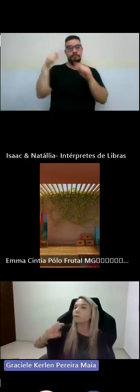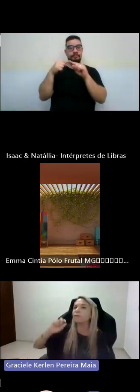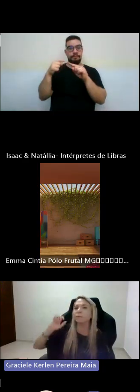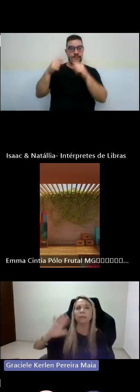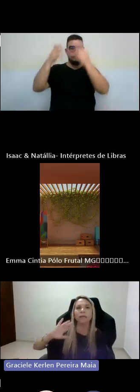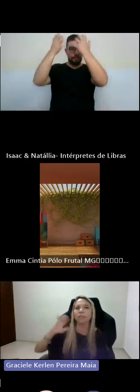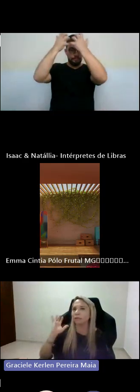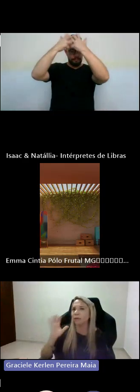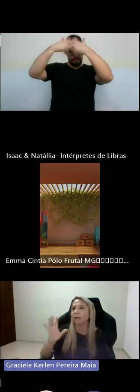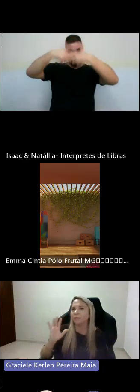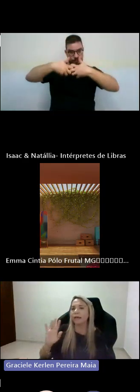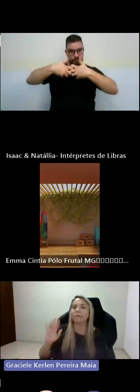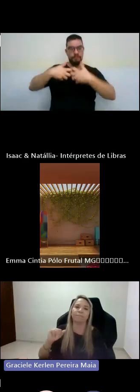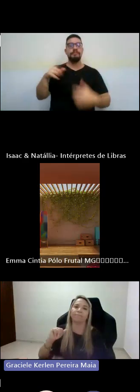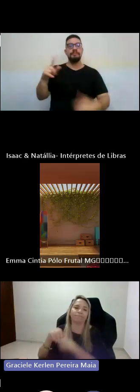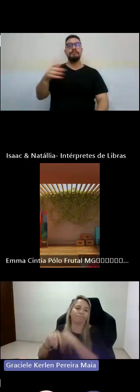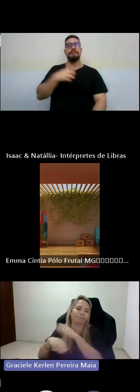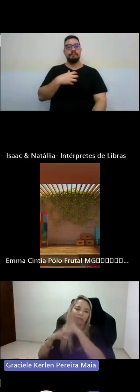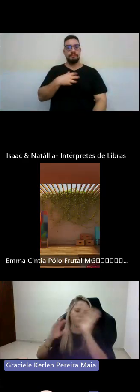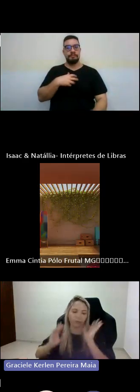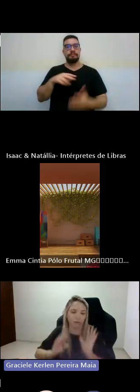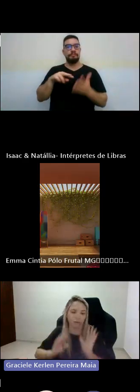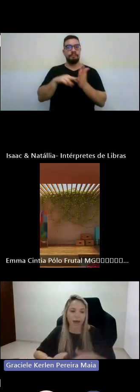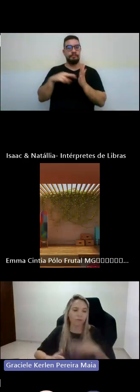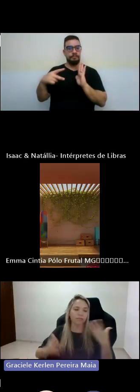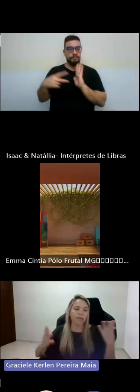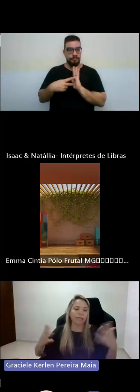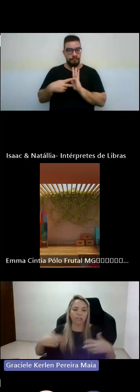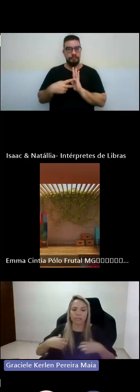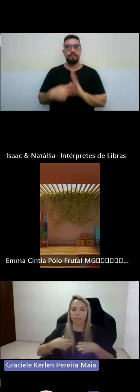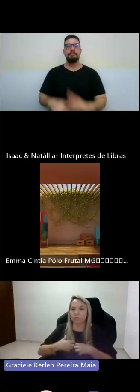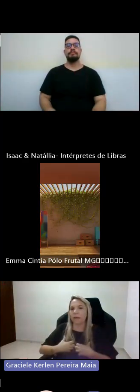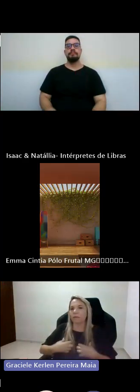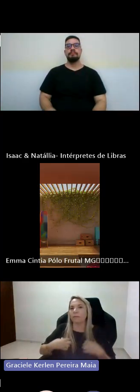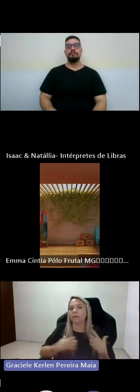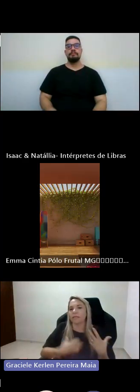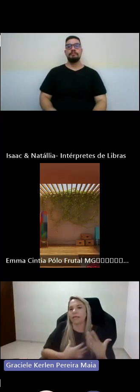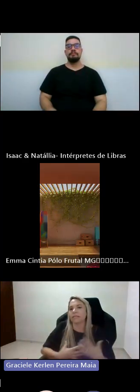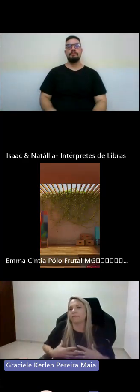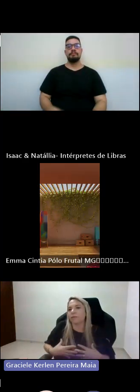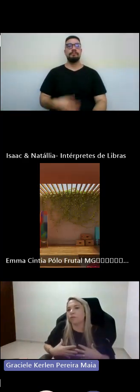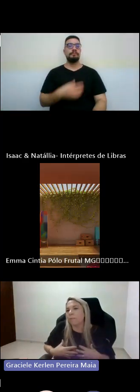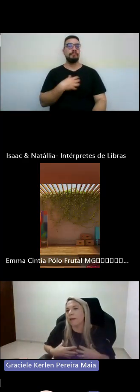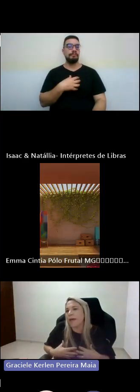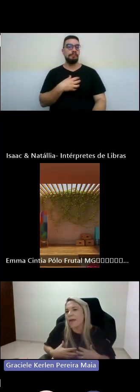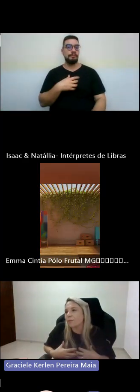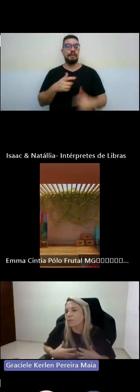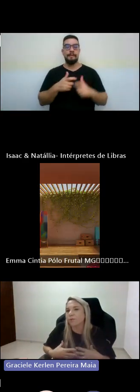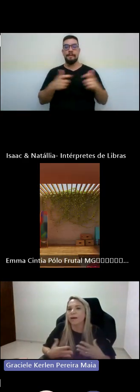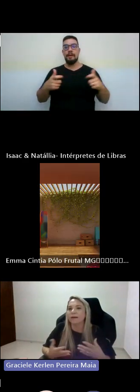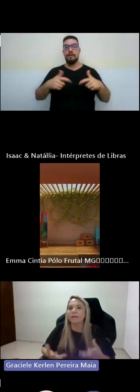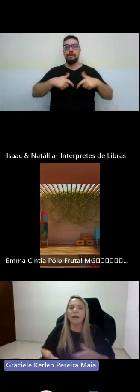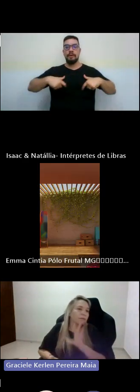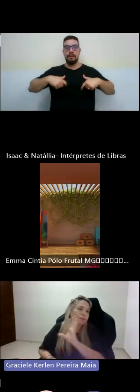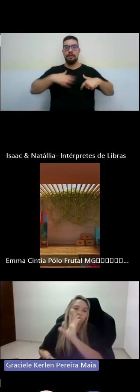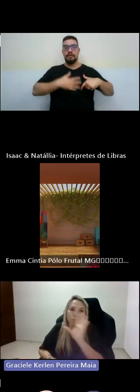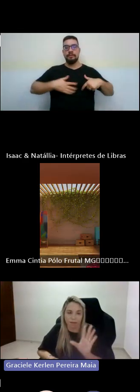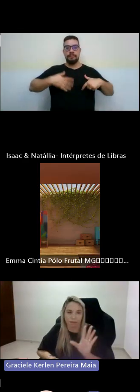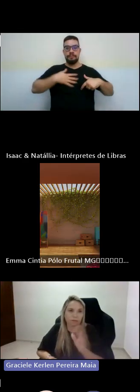tudo a ver com semântica, né? Enfim, os sinais de sentimento, a maioria deles é feito no peito,